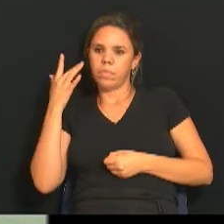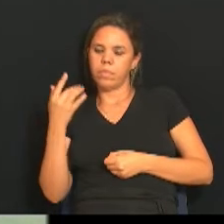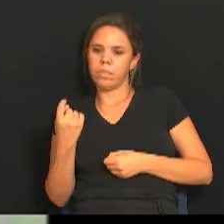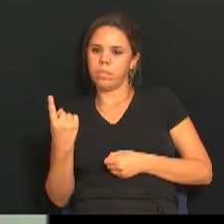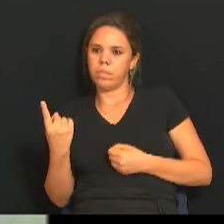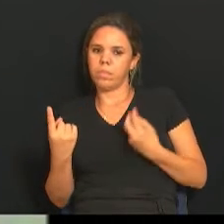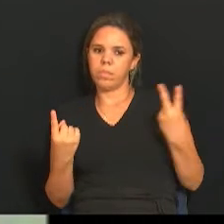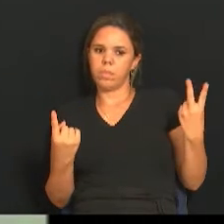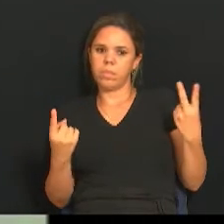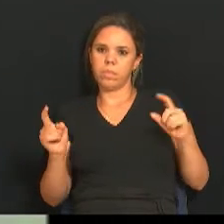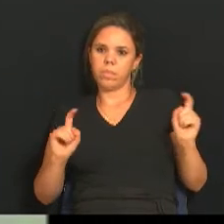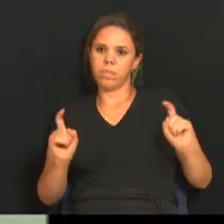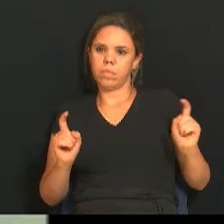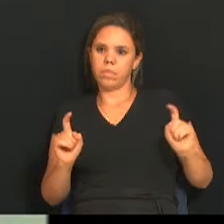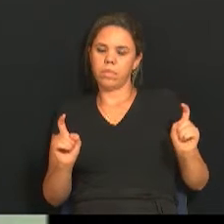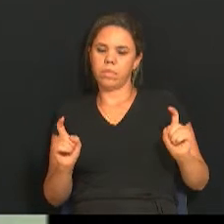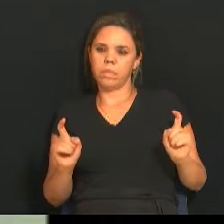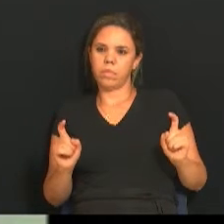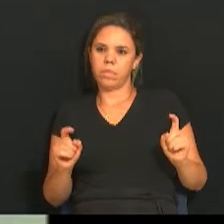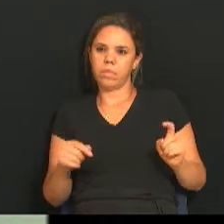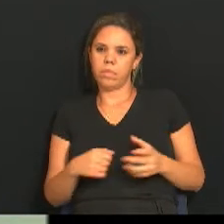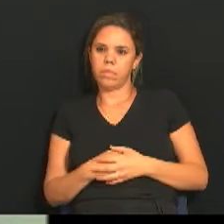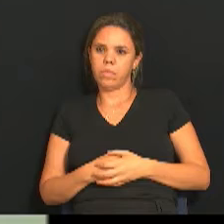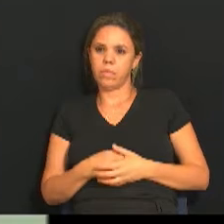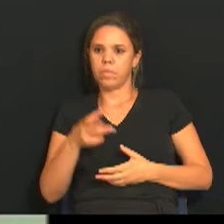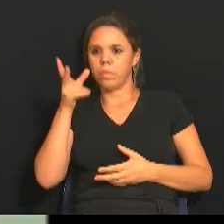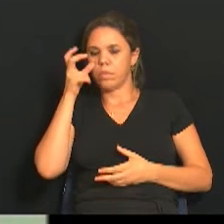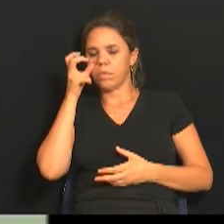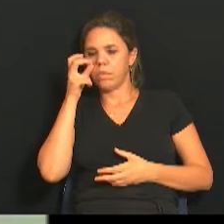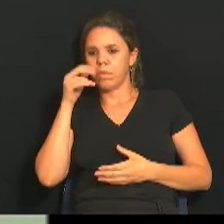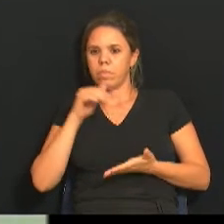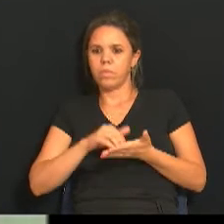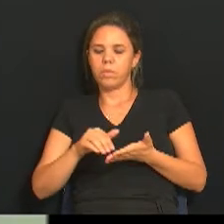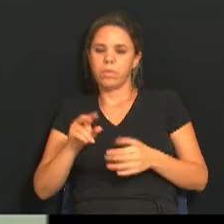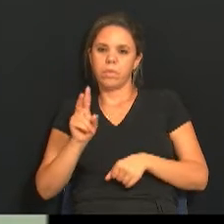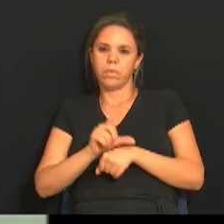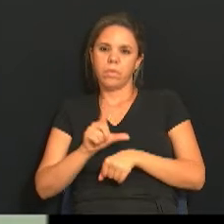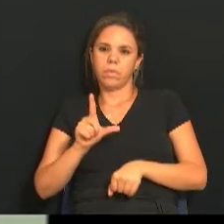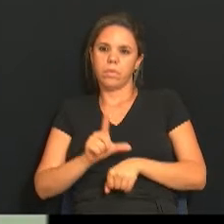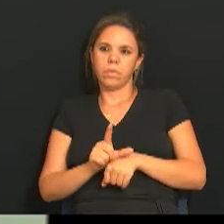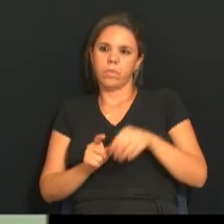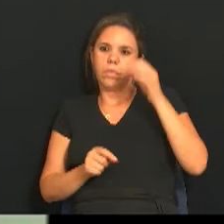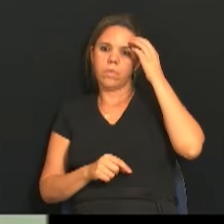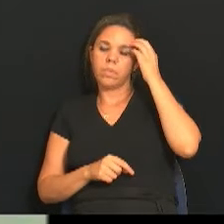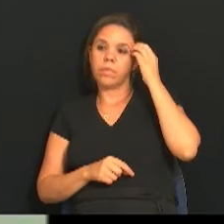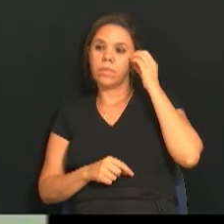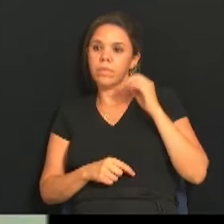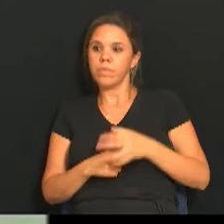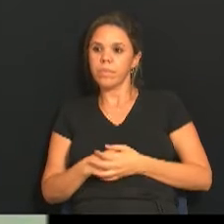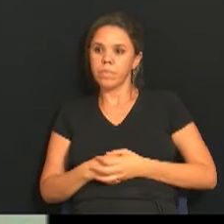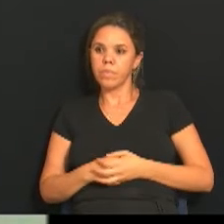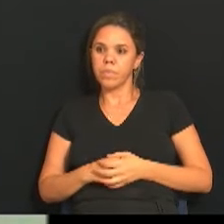duas reuniões que a gente foi ouvir os comerciantes do centro e também